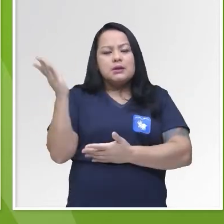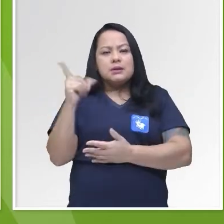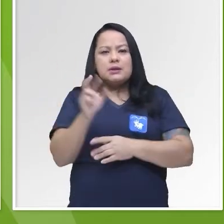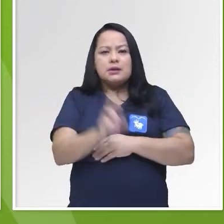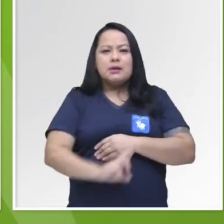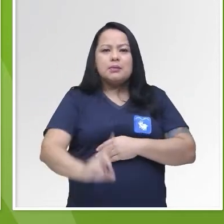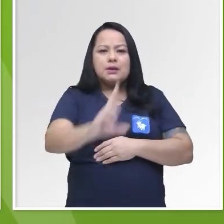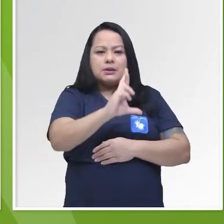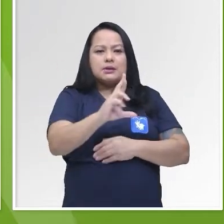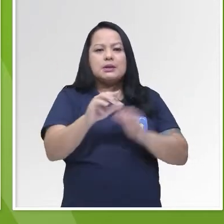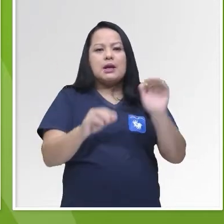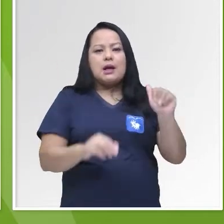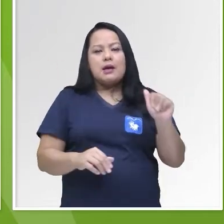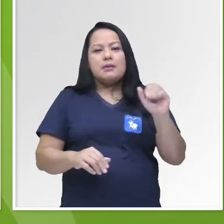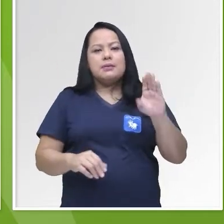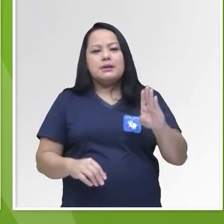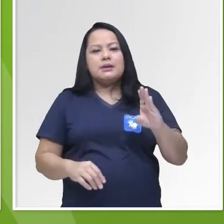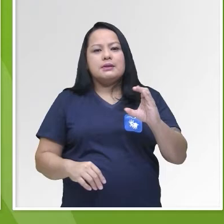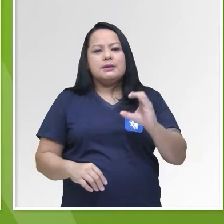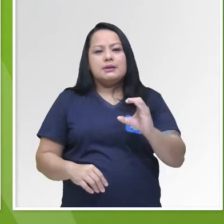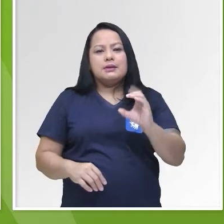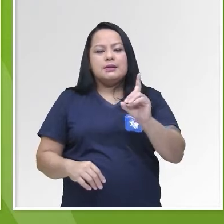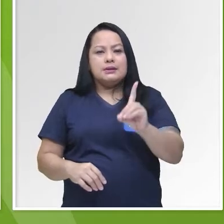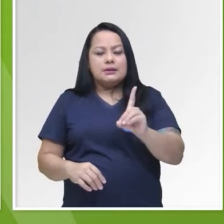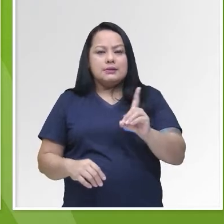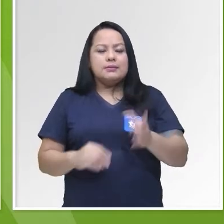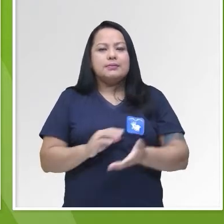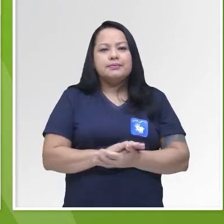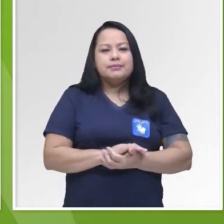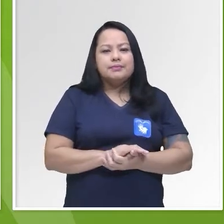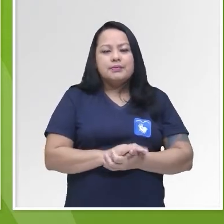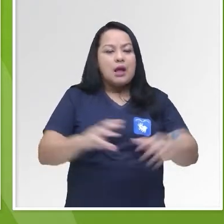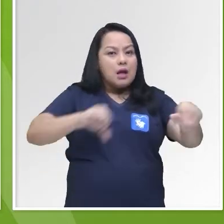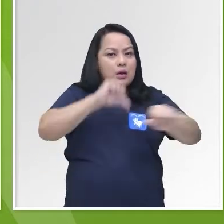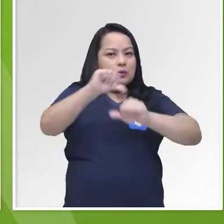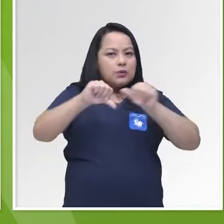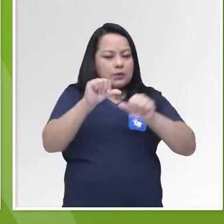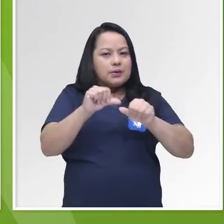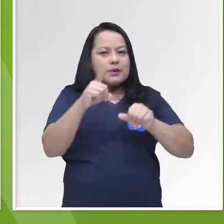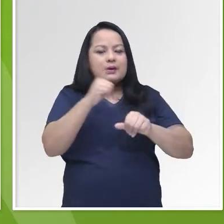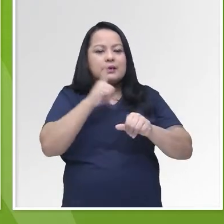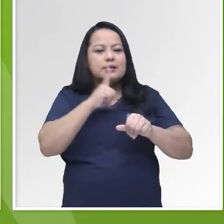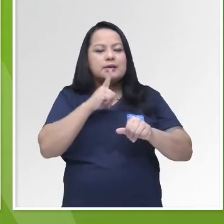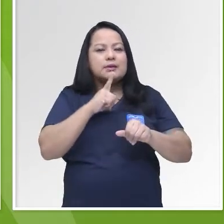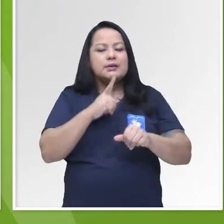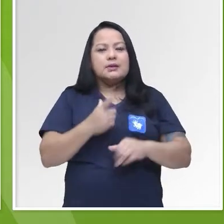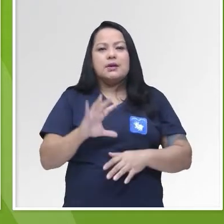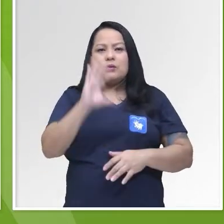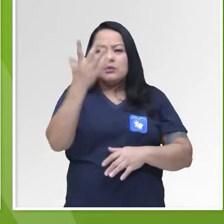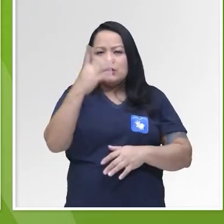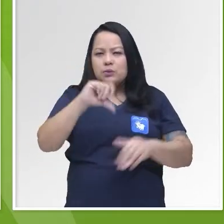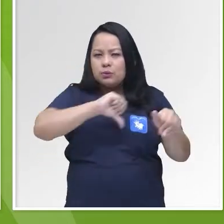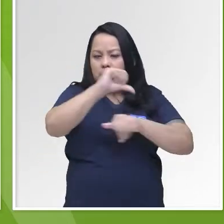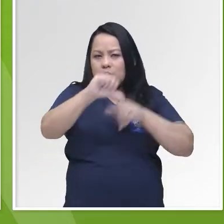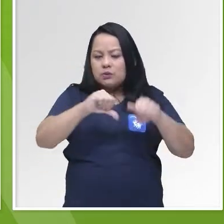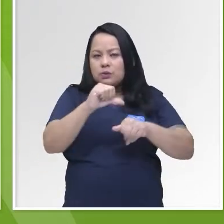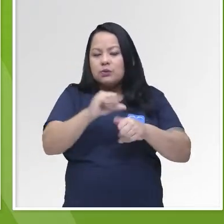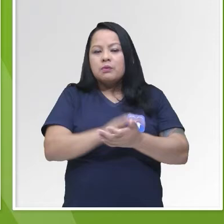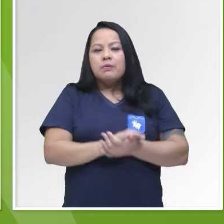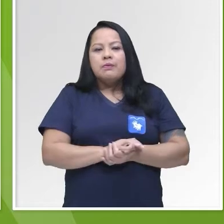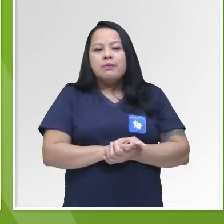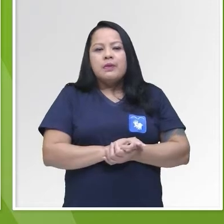ali por AB mais CD, vão trocar, né? Vai ter aí uma troca. Observe que vai ter uma